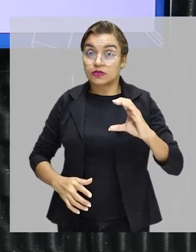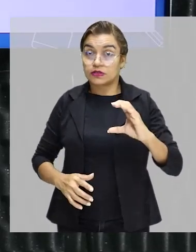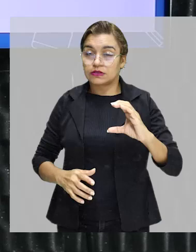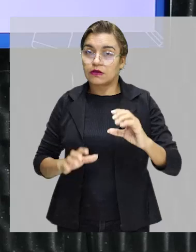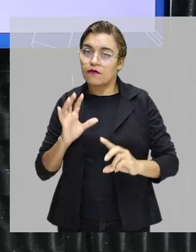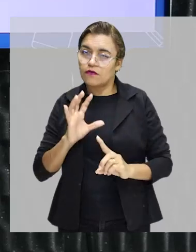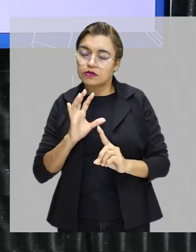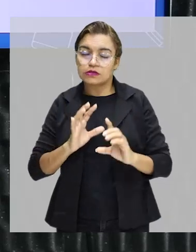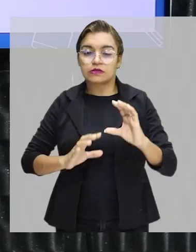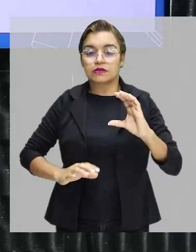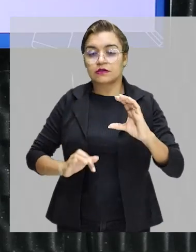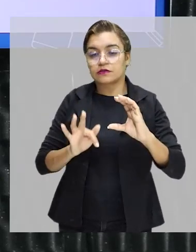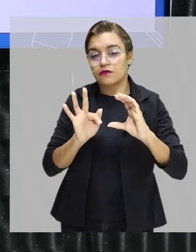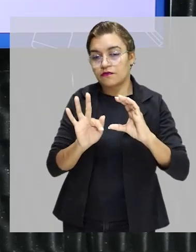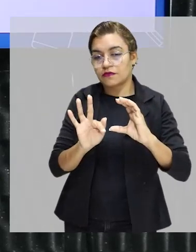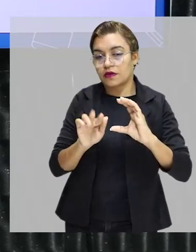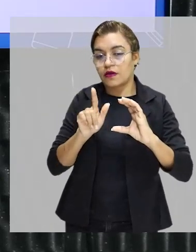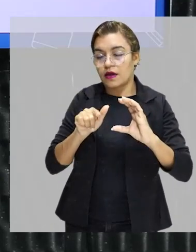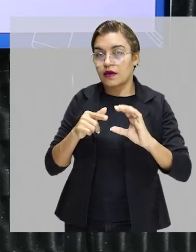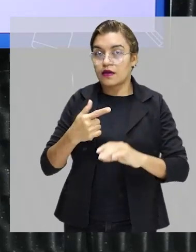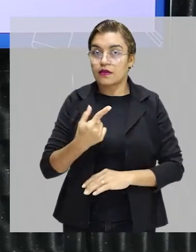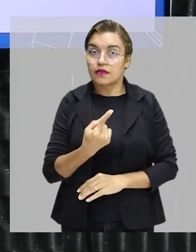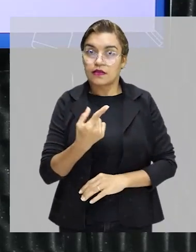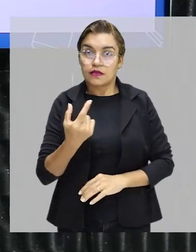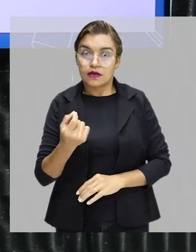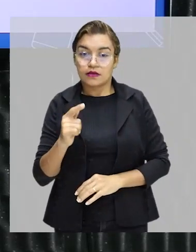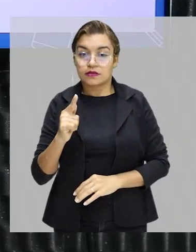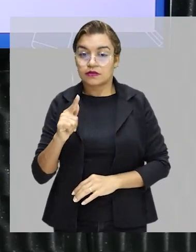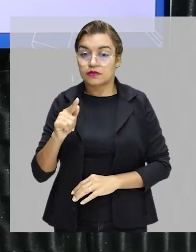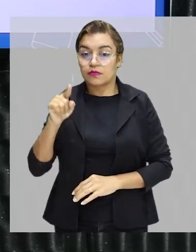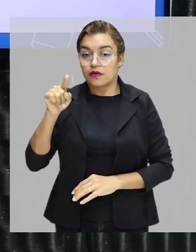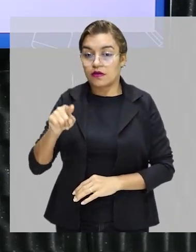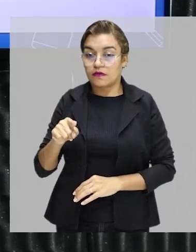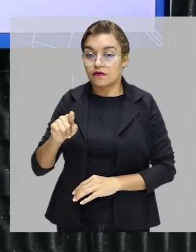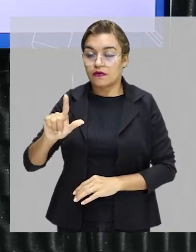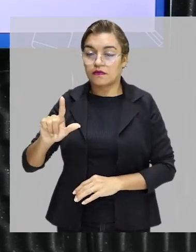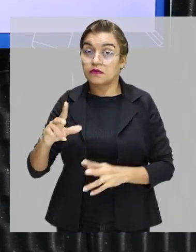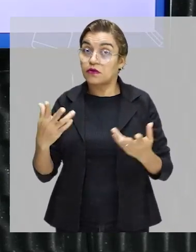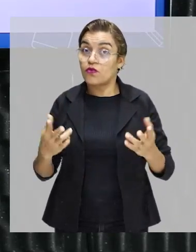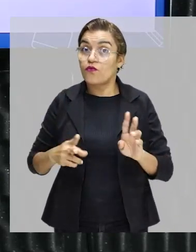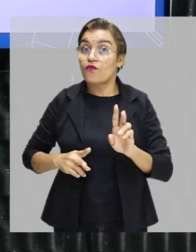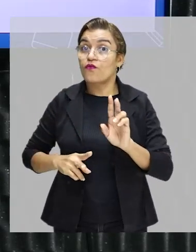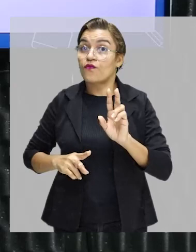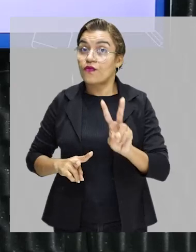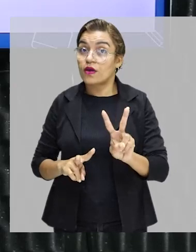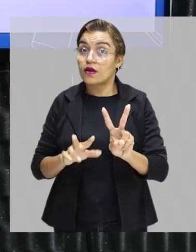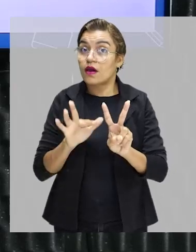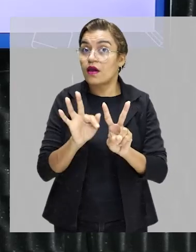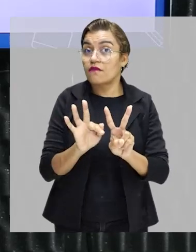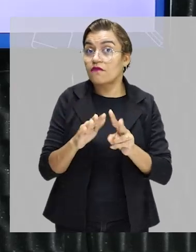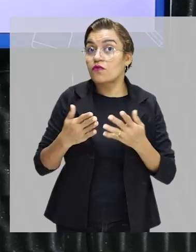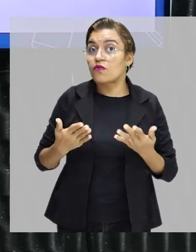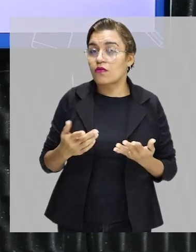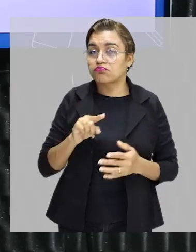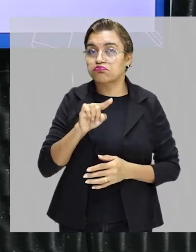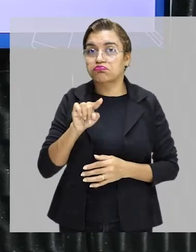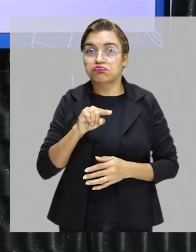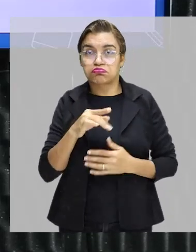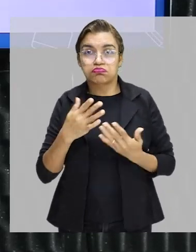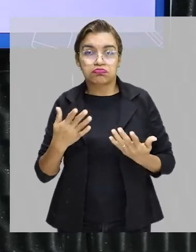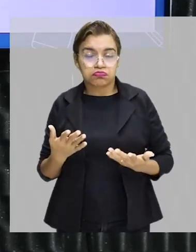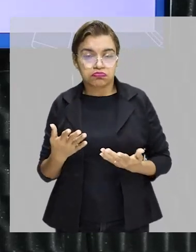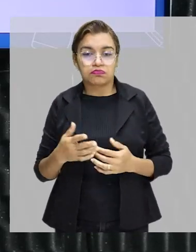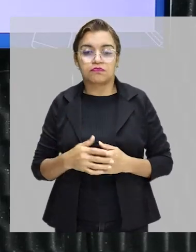gramas por litro. Então, qual será o volume final? Certo? Então, inicialmente, é a pergunta, a indagação